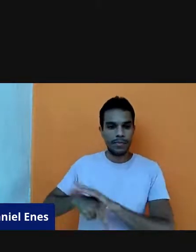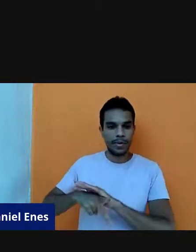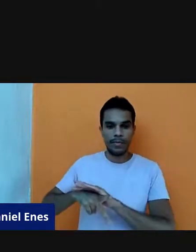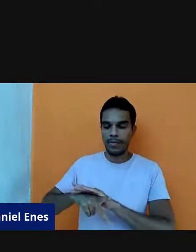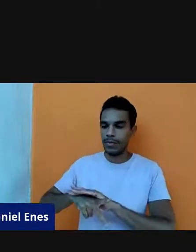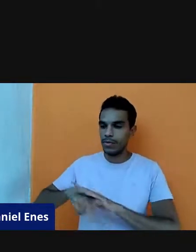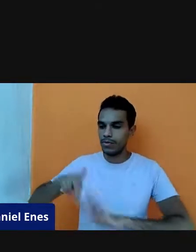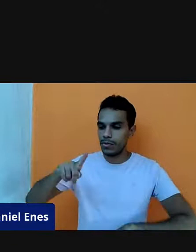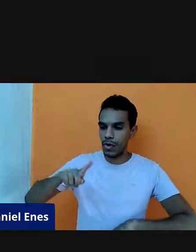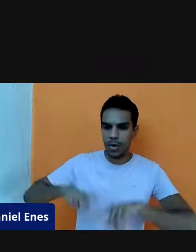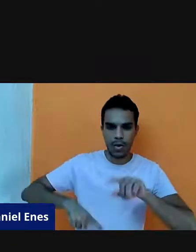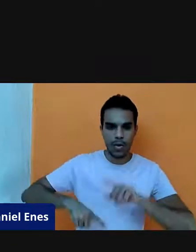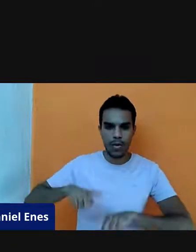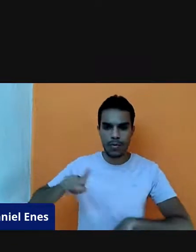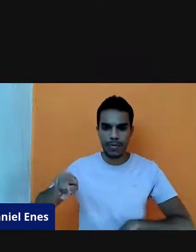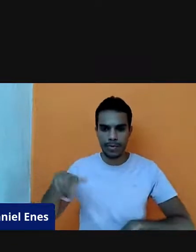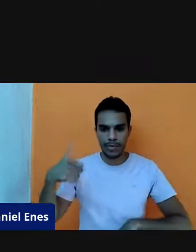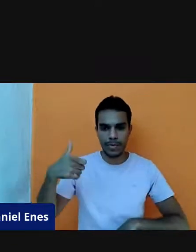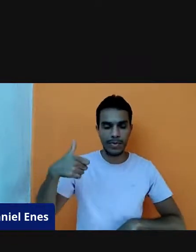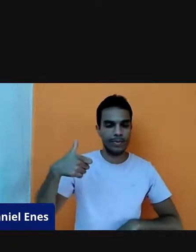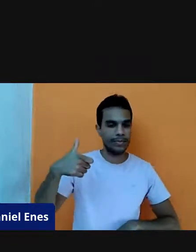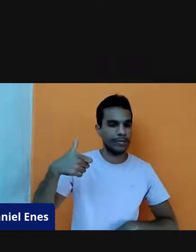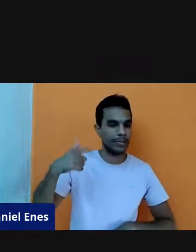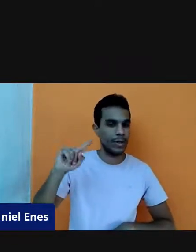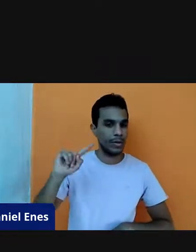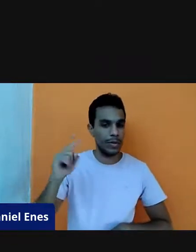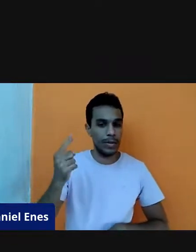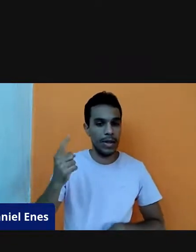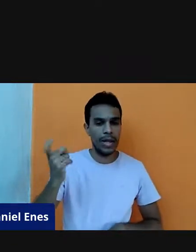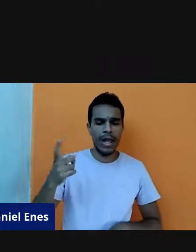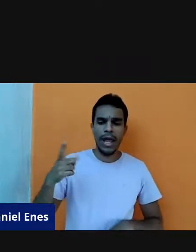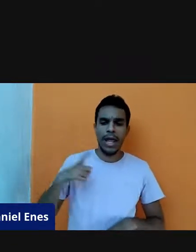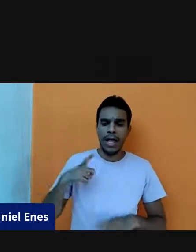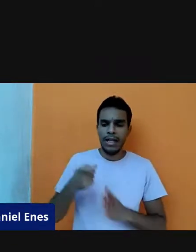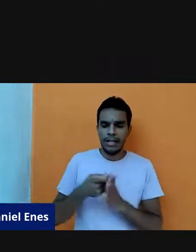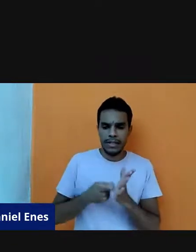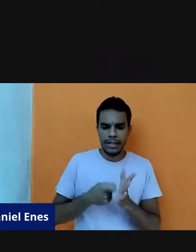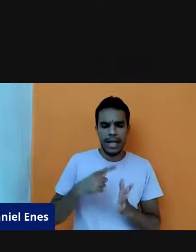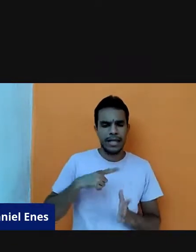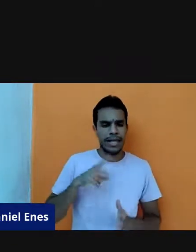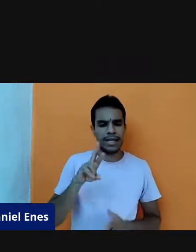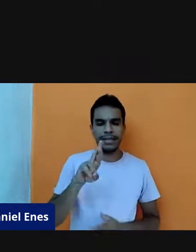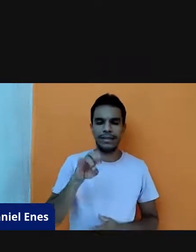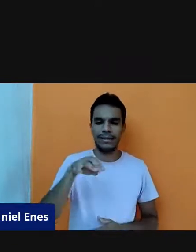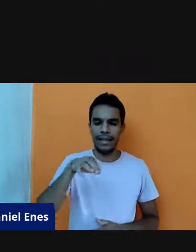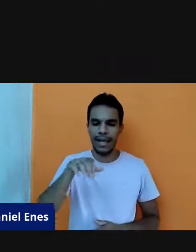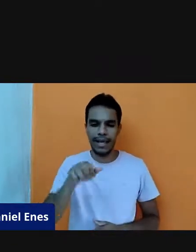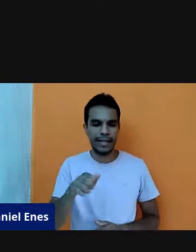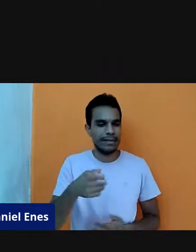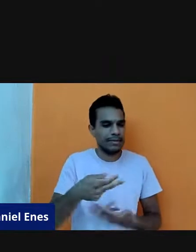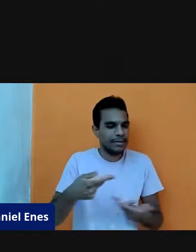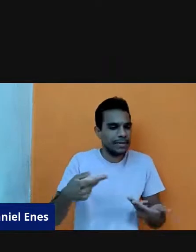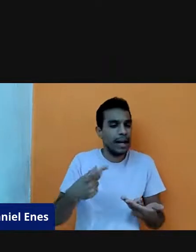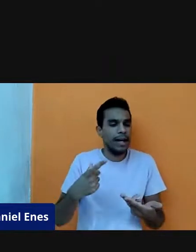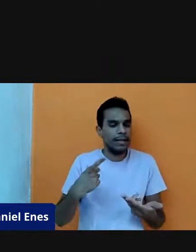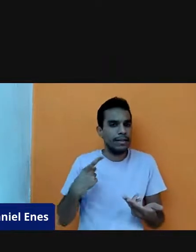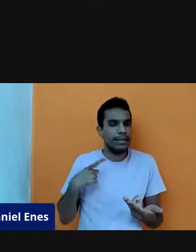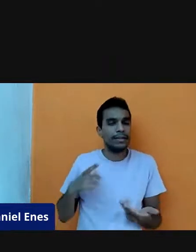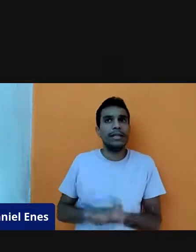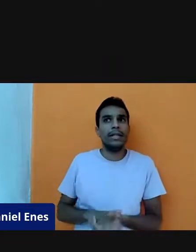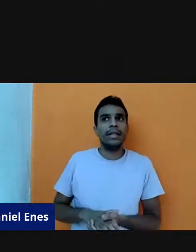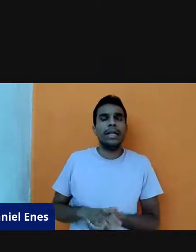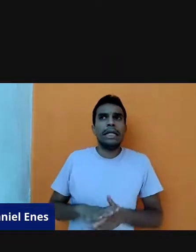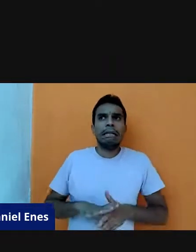ser encenado, ele é escrito em redondilha maior, ele tem rima, né? E aí, um pouco